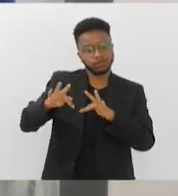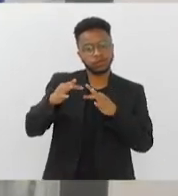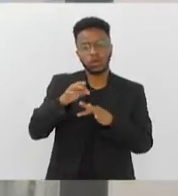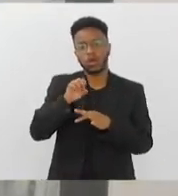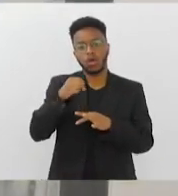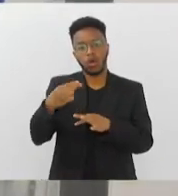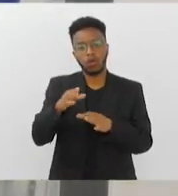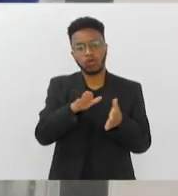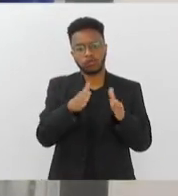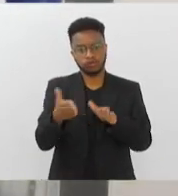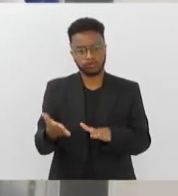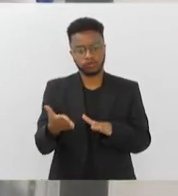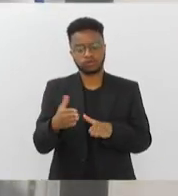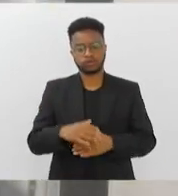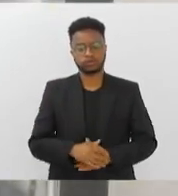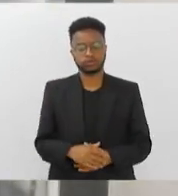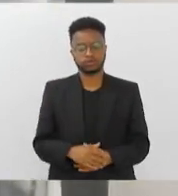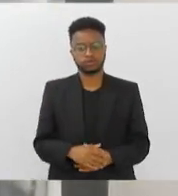forma que menciona.